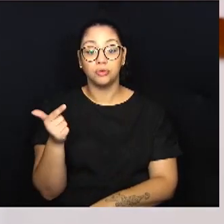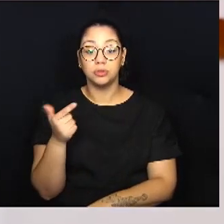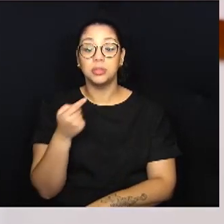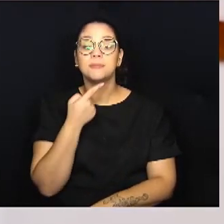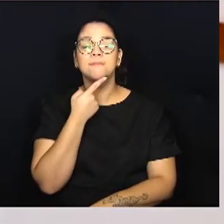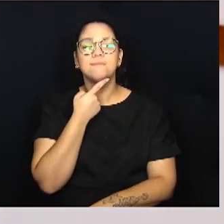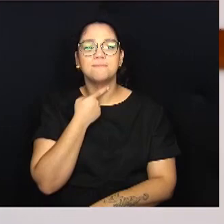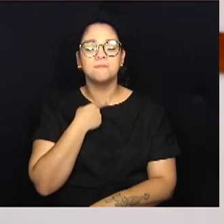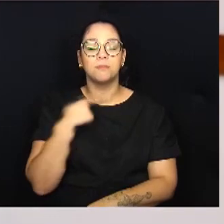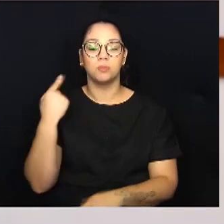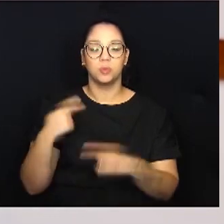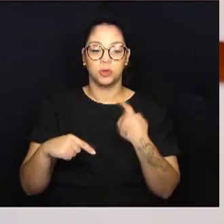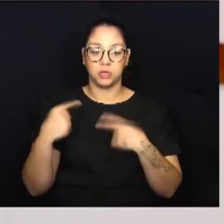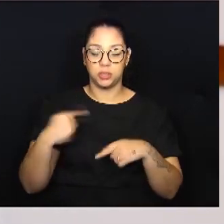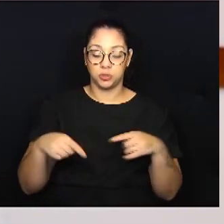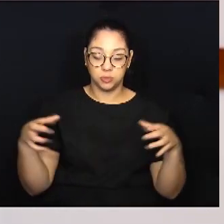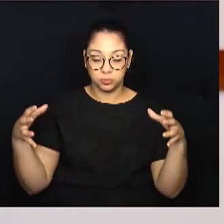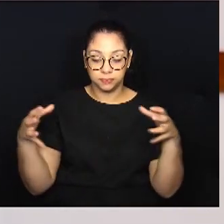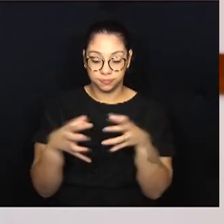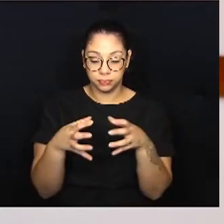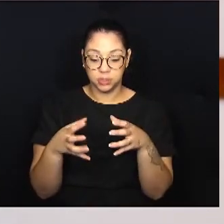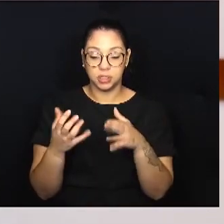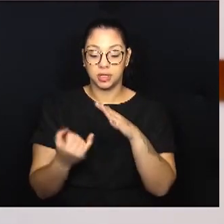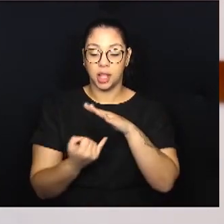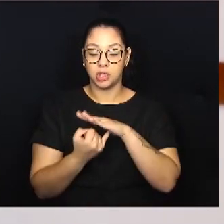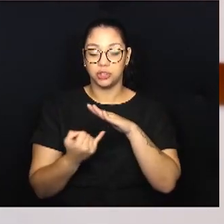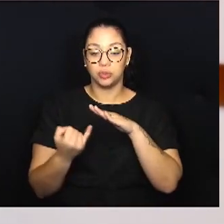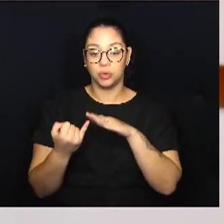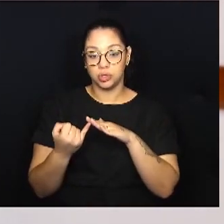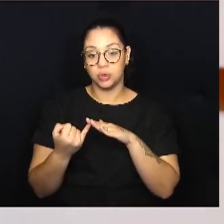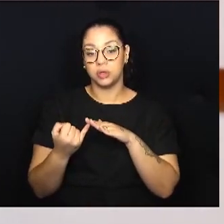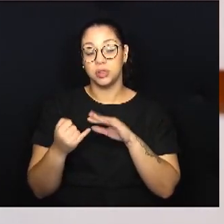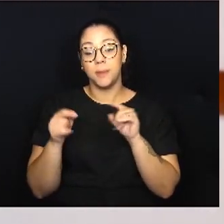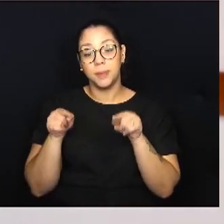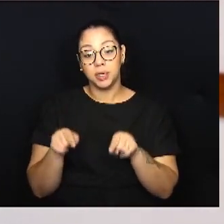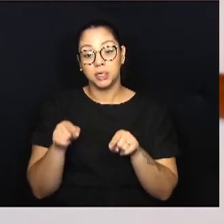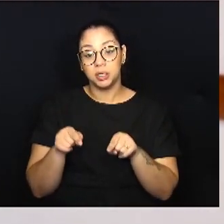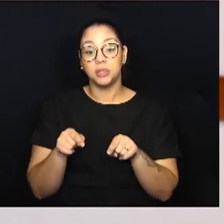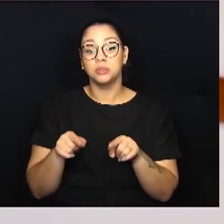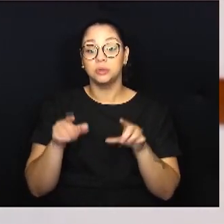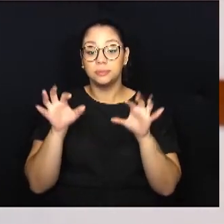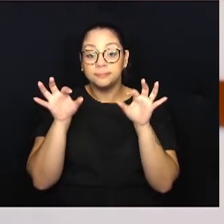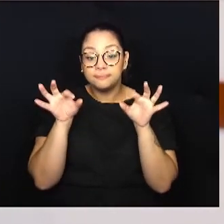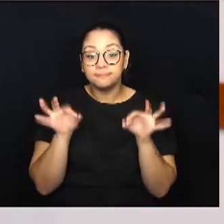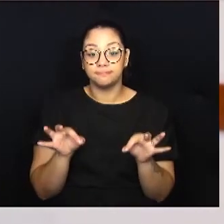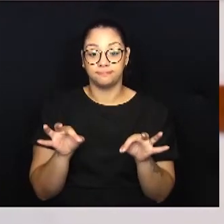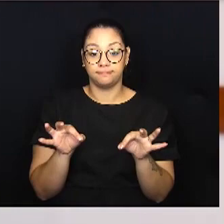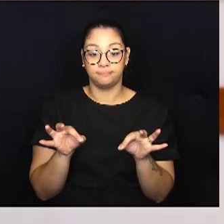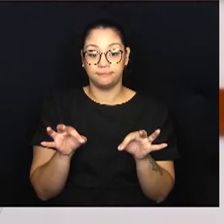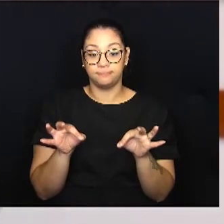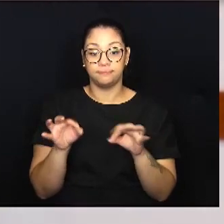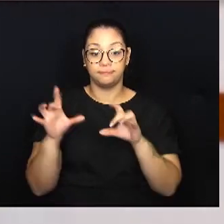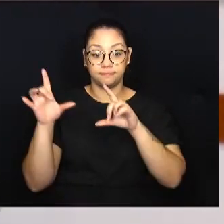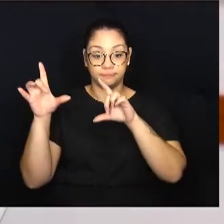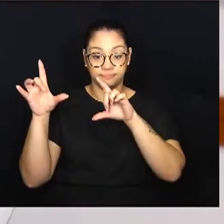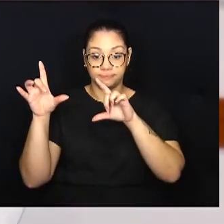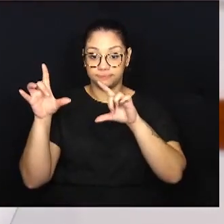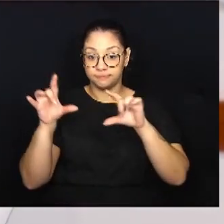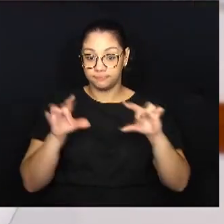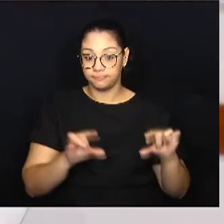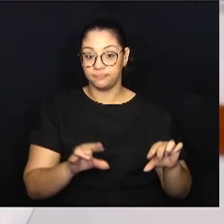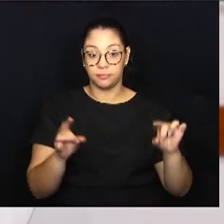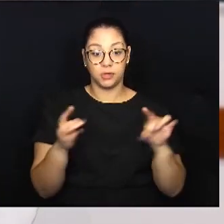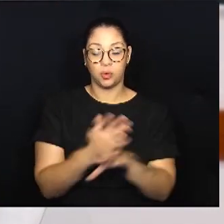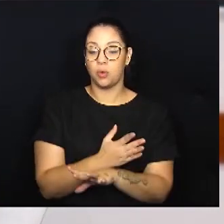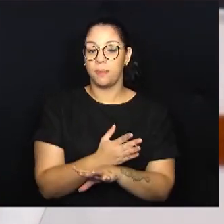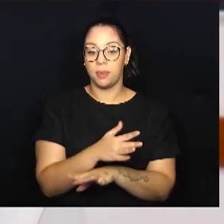política dentro dessas instituições para que isso seja de fato dizimado e limado